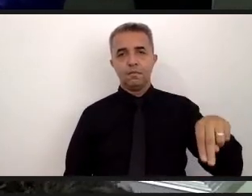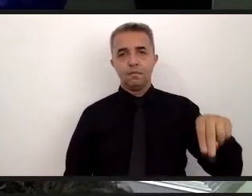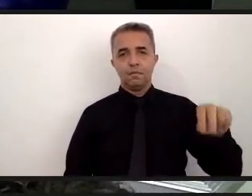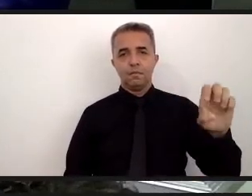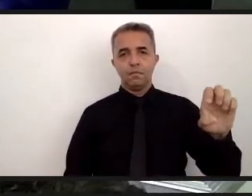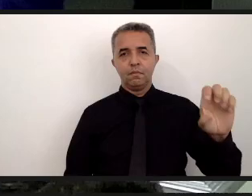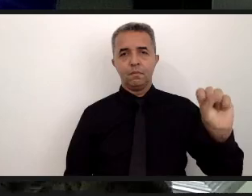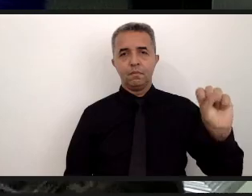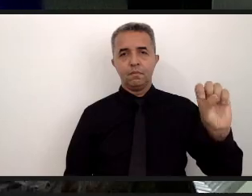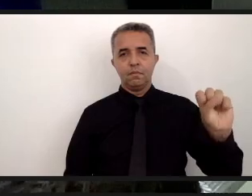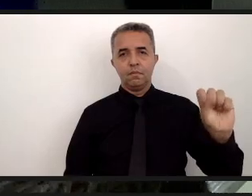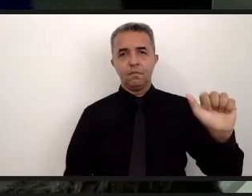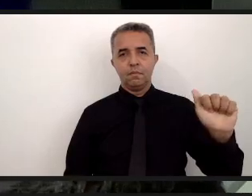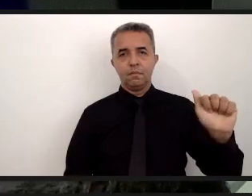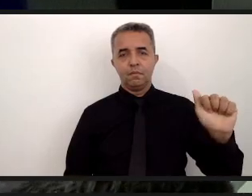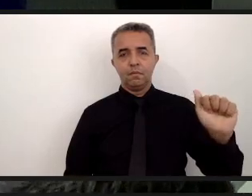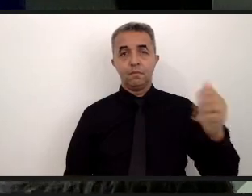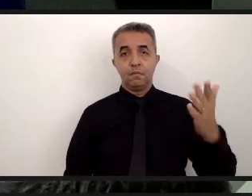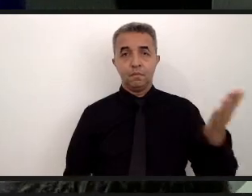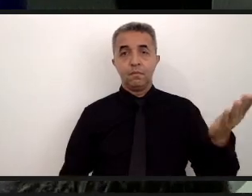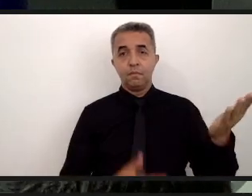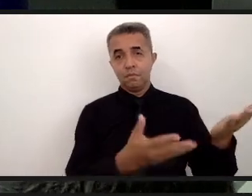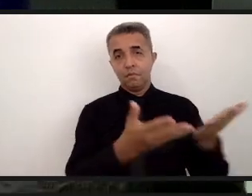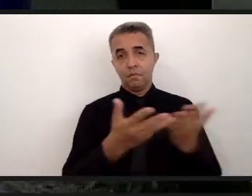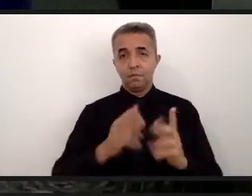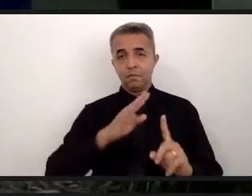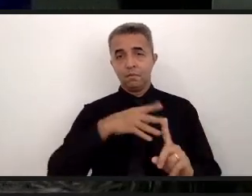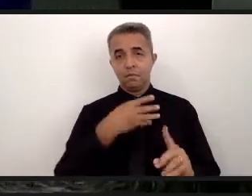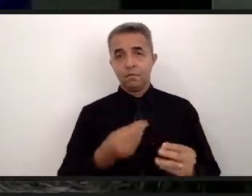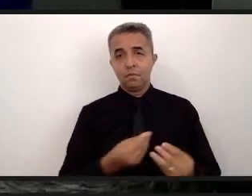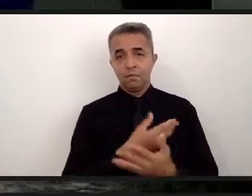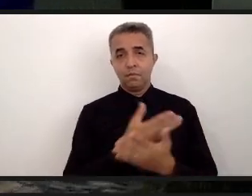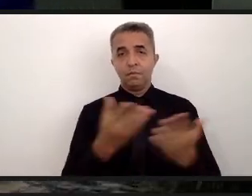gentileza, a receber a sua moção.